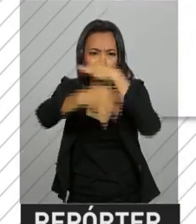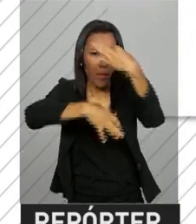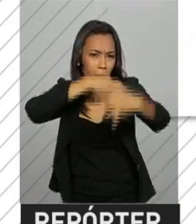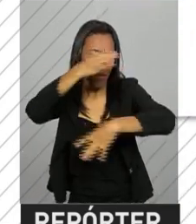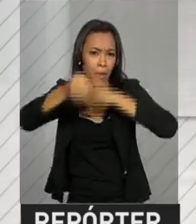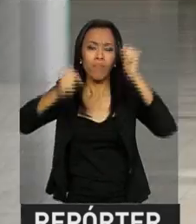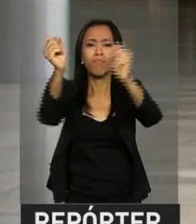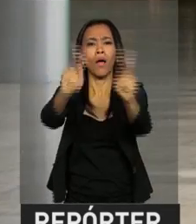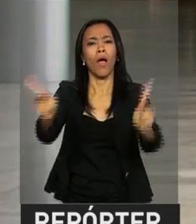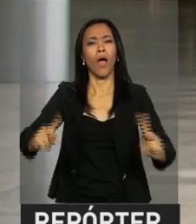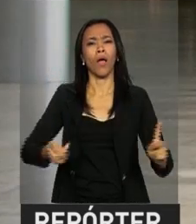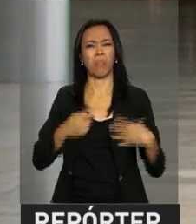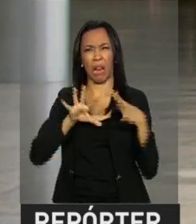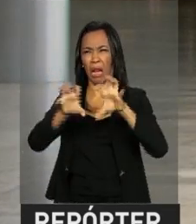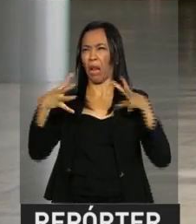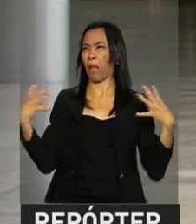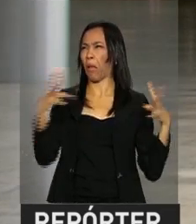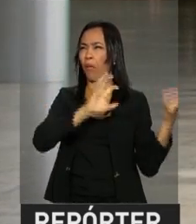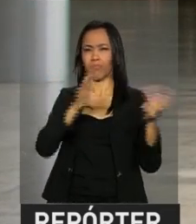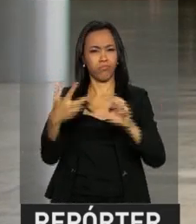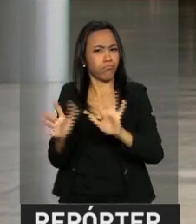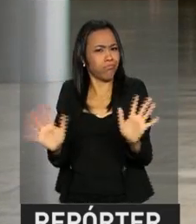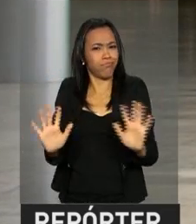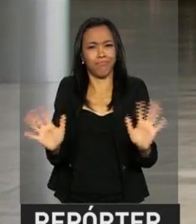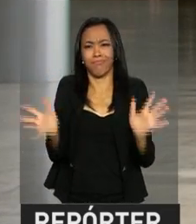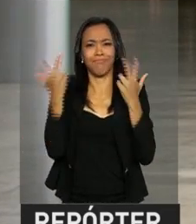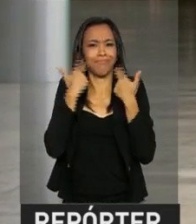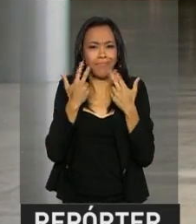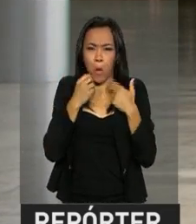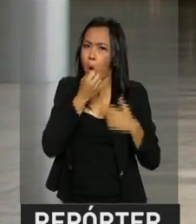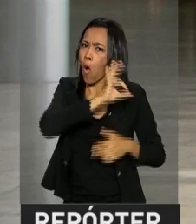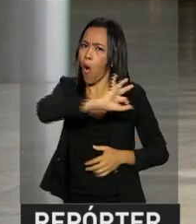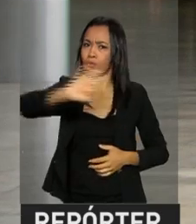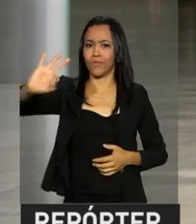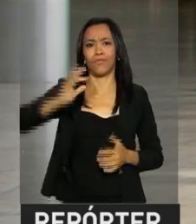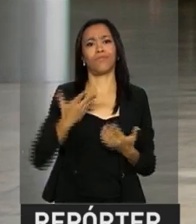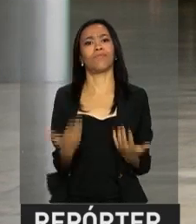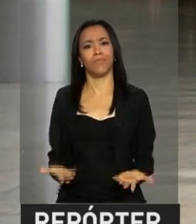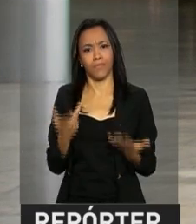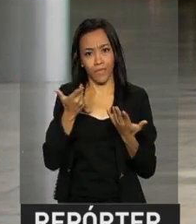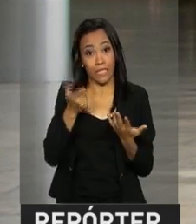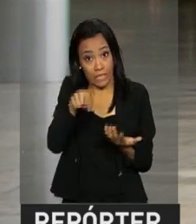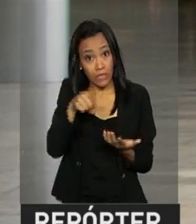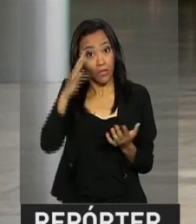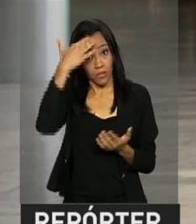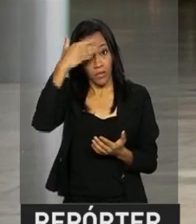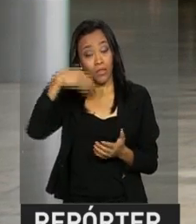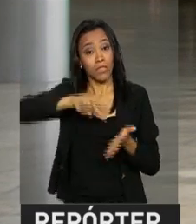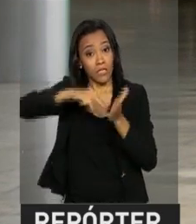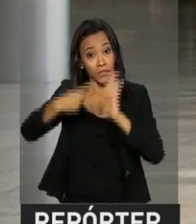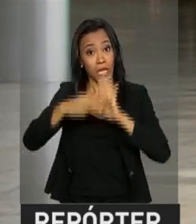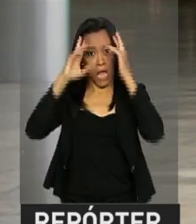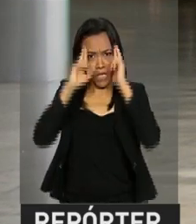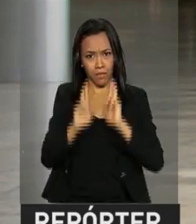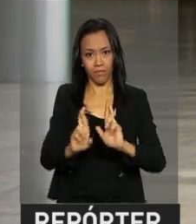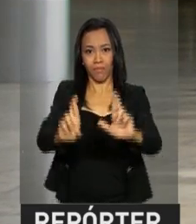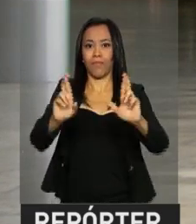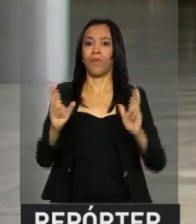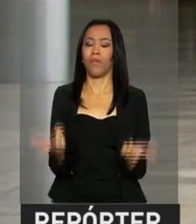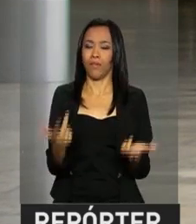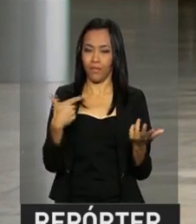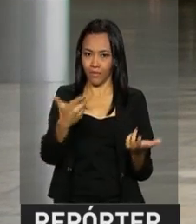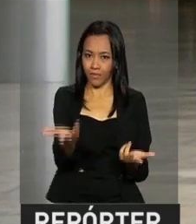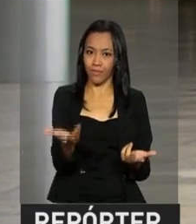maneira pacífica. Michel Temer disse ainda que esse comportamento exemplar demonstra o respeito cívico que fortalece ainda mais as